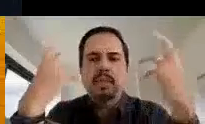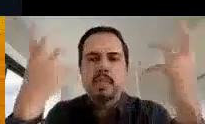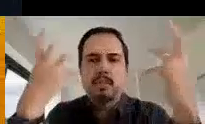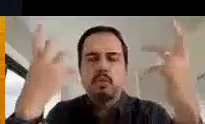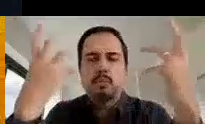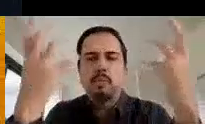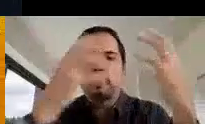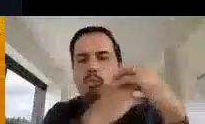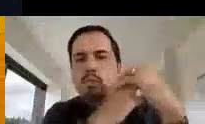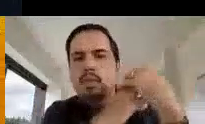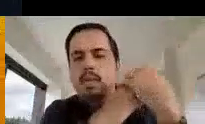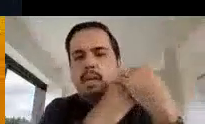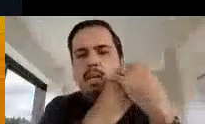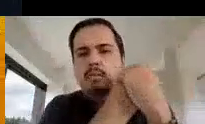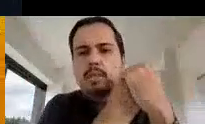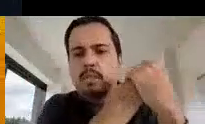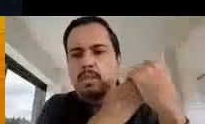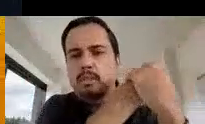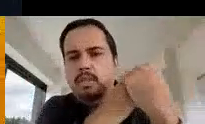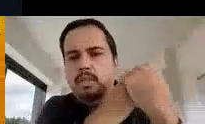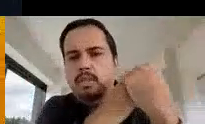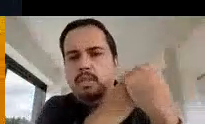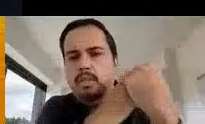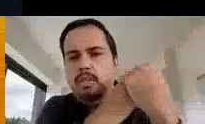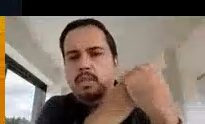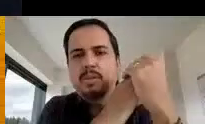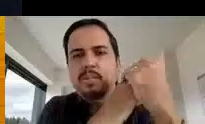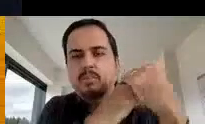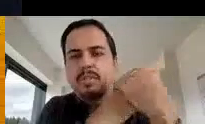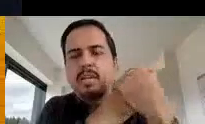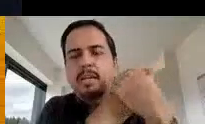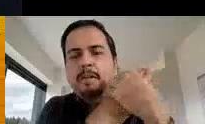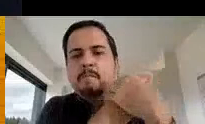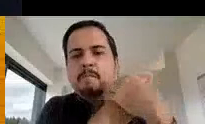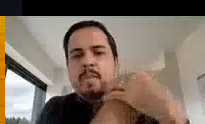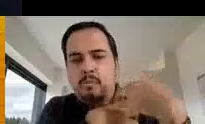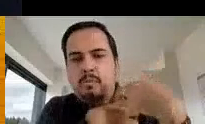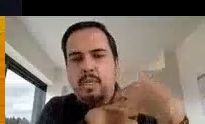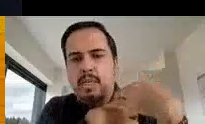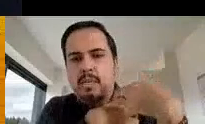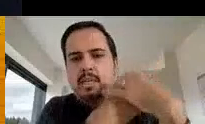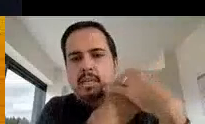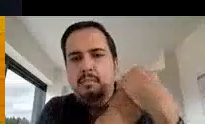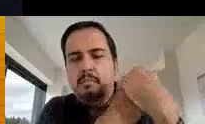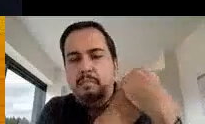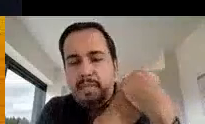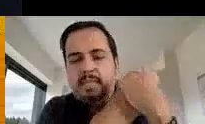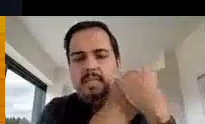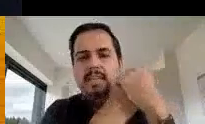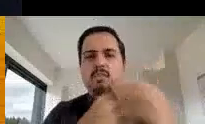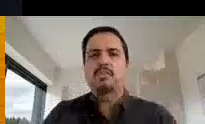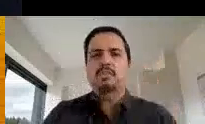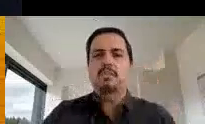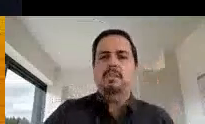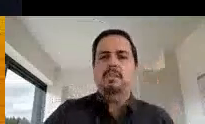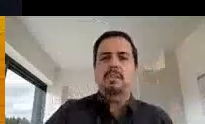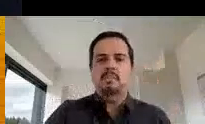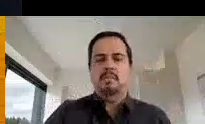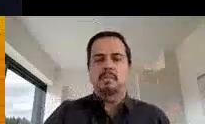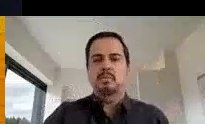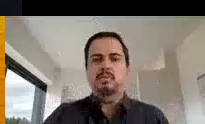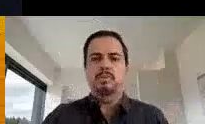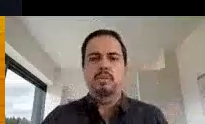vejam a diferença disso para uma pessoa. Eu não sei se vocês bateram nisso, mas eu vi aqui, presenciei isso no início